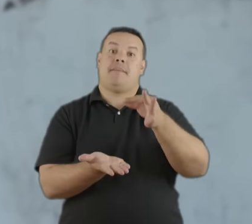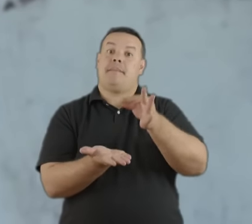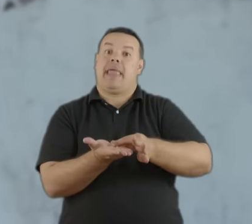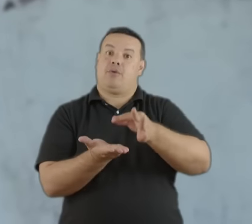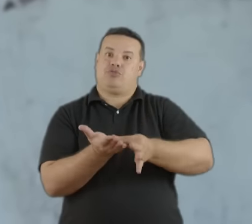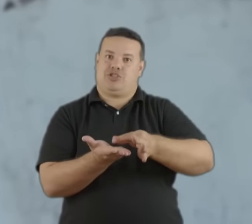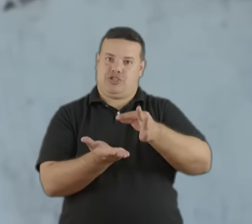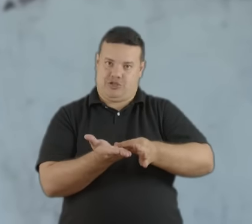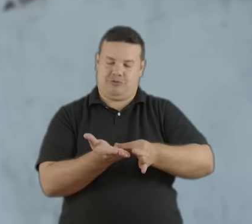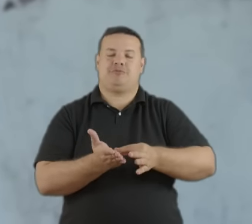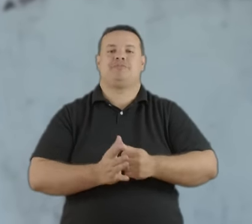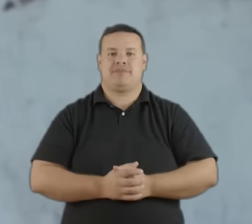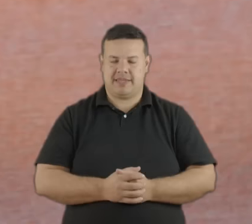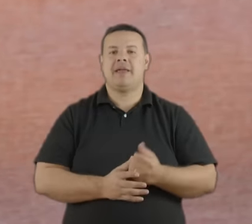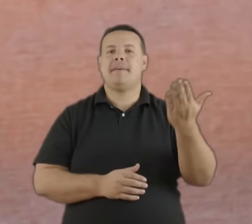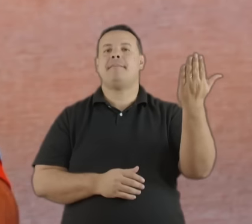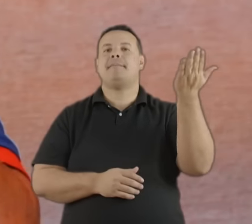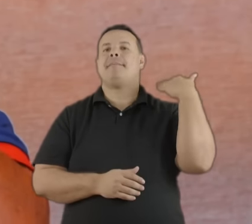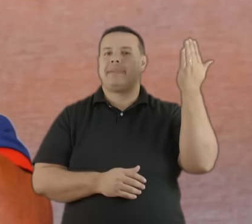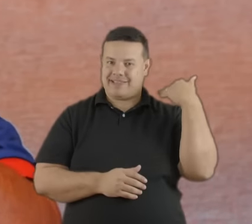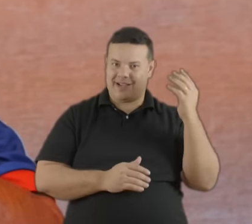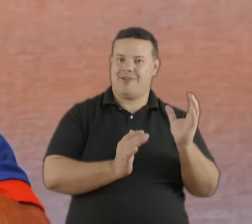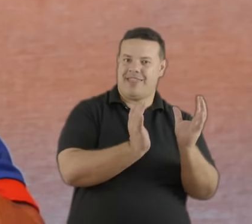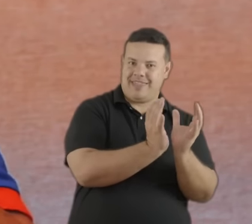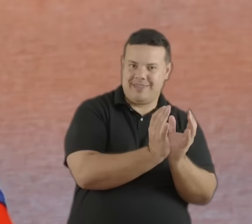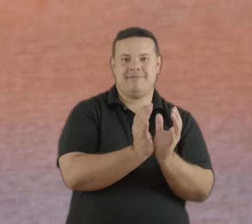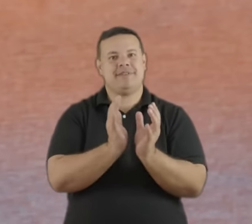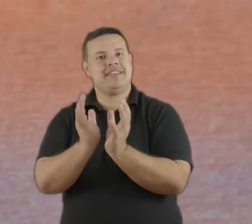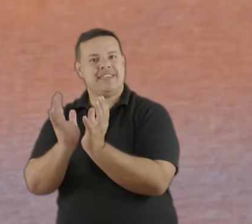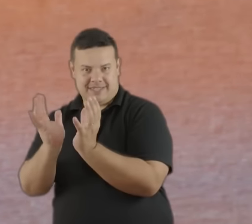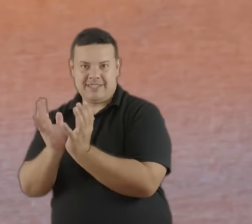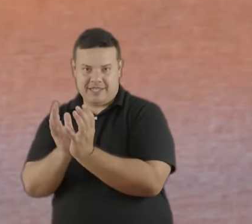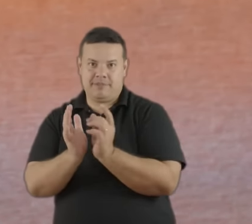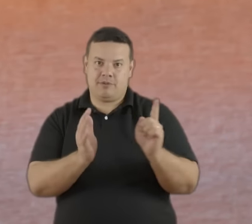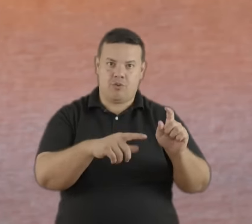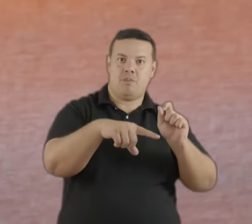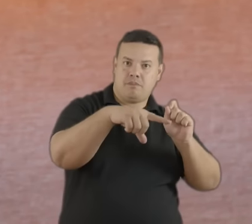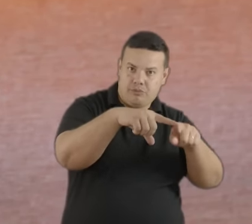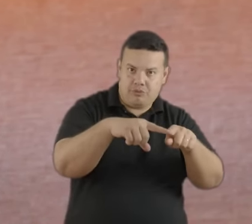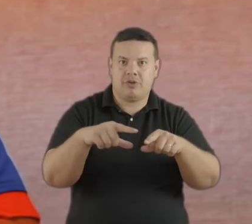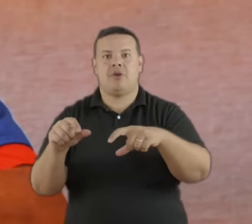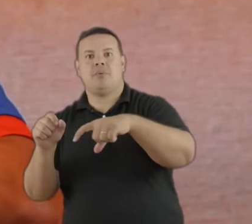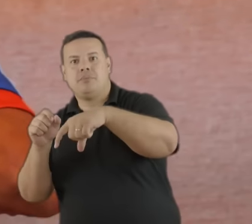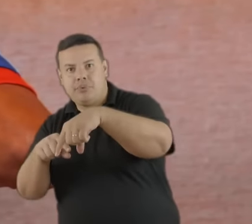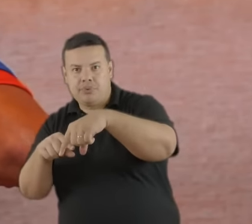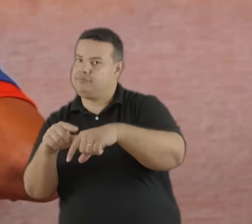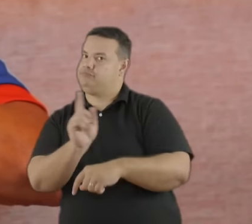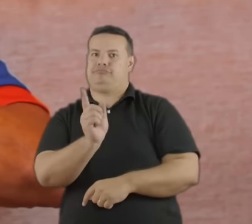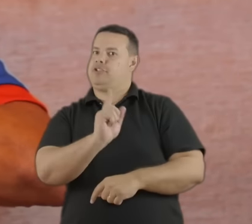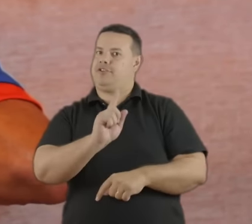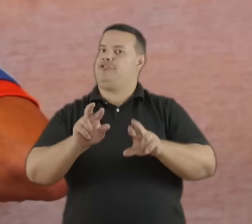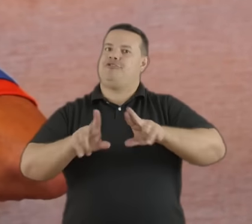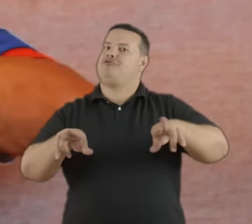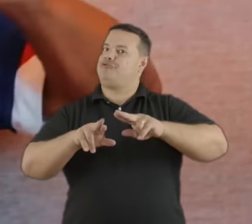Aí fomos para pênalti, né? Naquela época, os pênaltis não batia